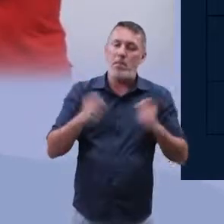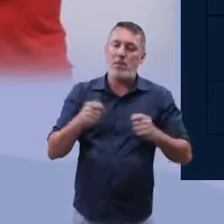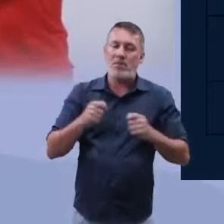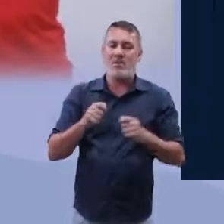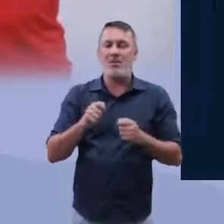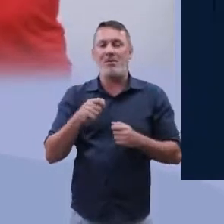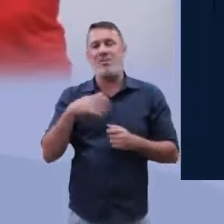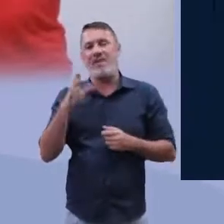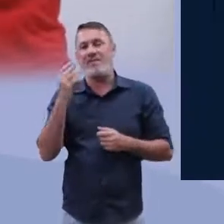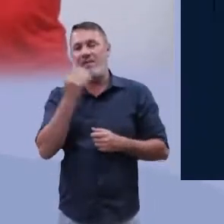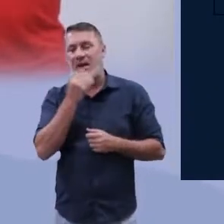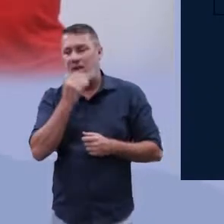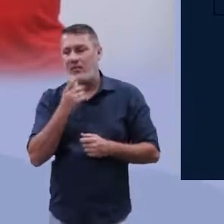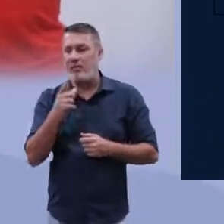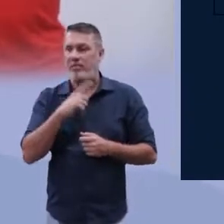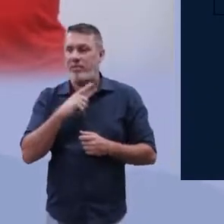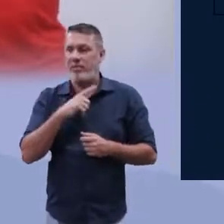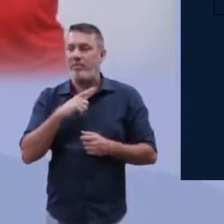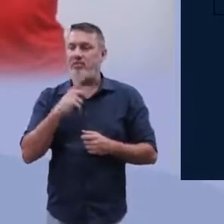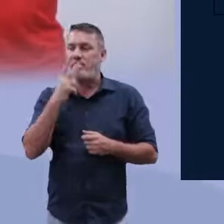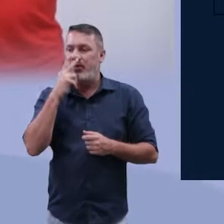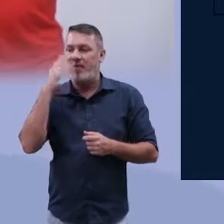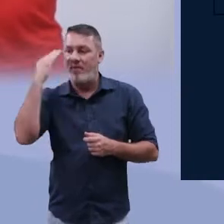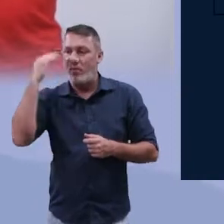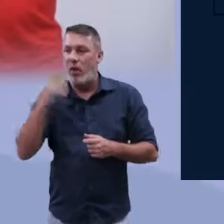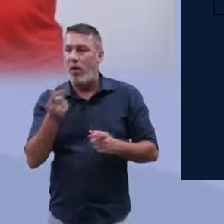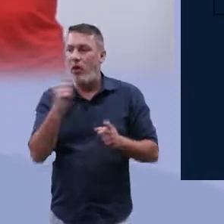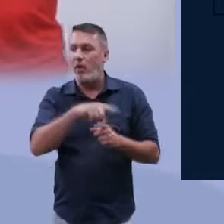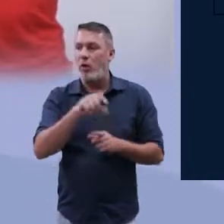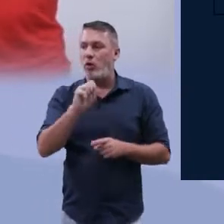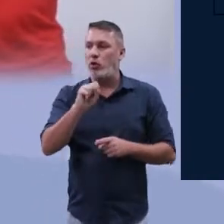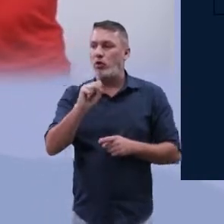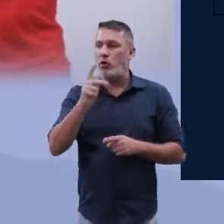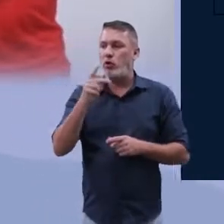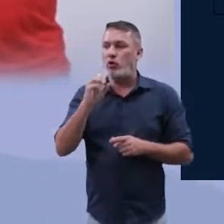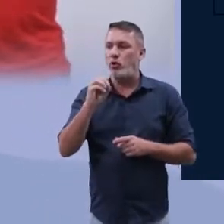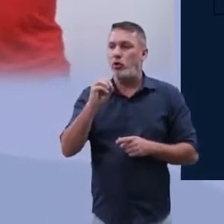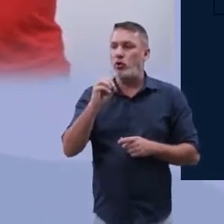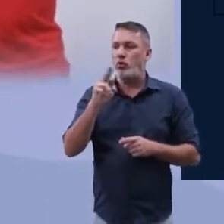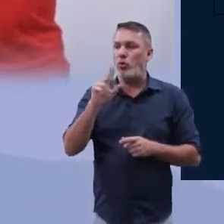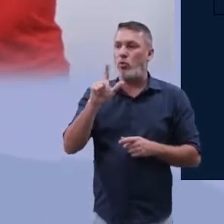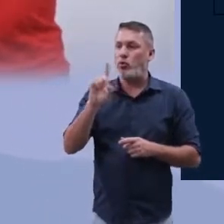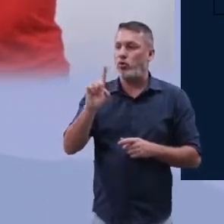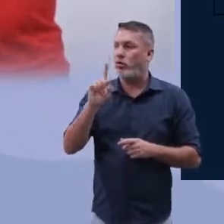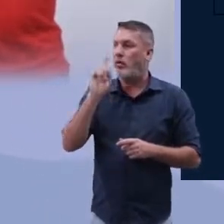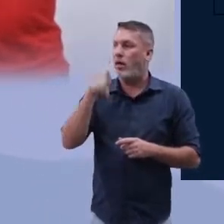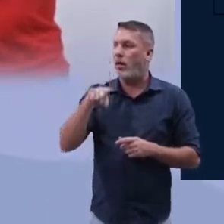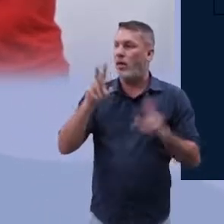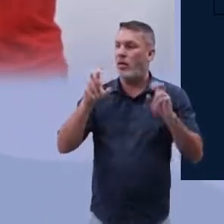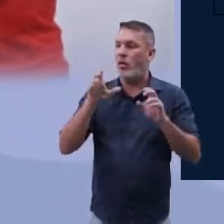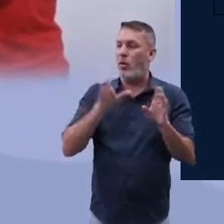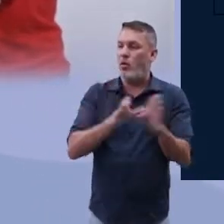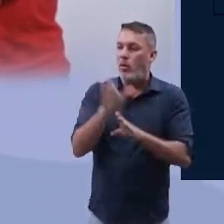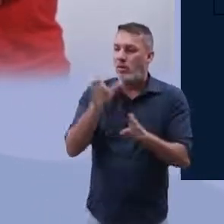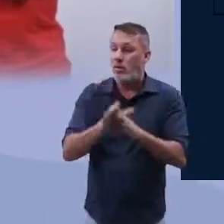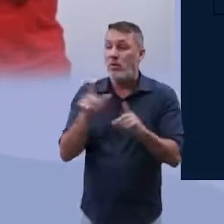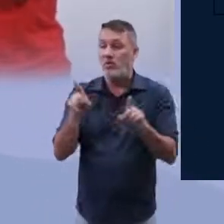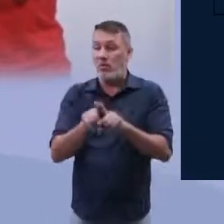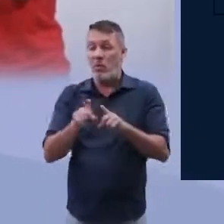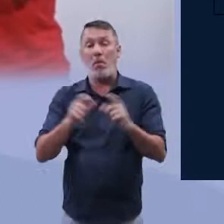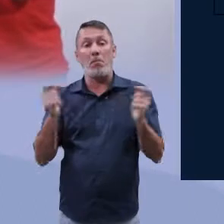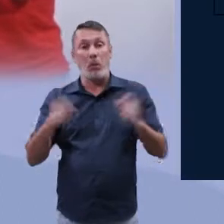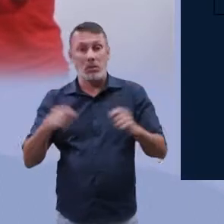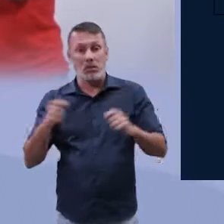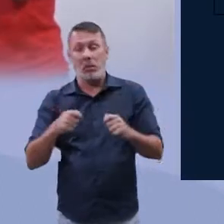it. Should. Ele é um verbo modal muito famoso, ele é famosinho entre nós, ele é muito usado para falar de conselho, mas existe